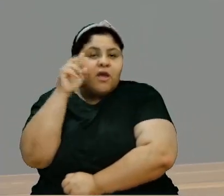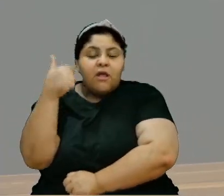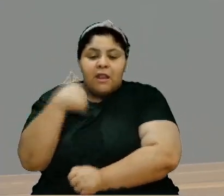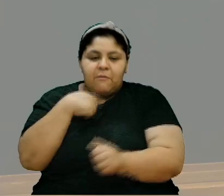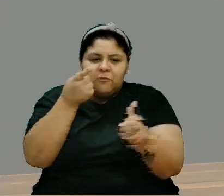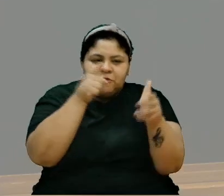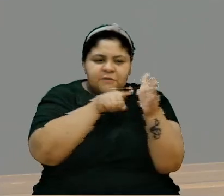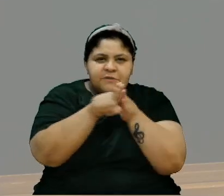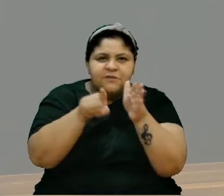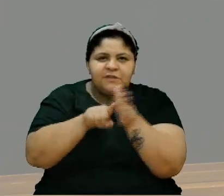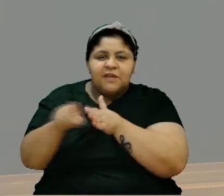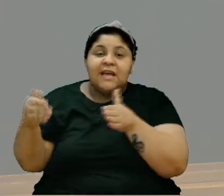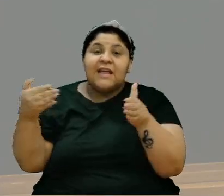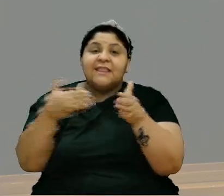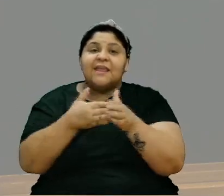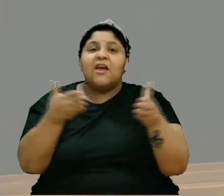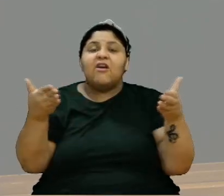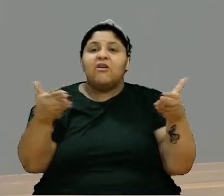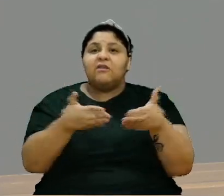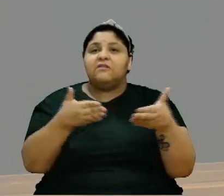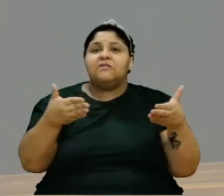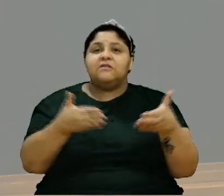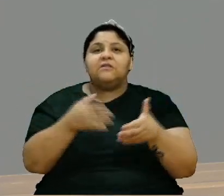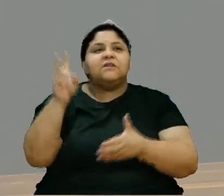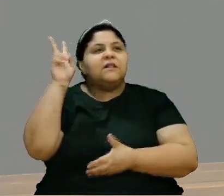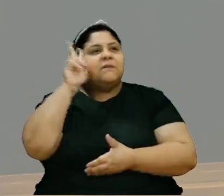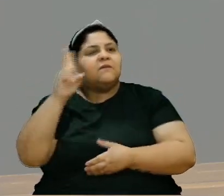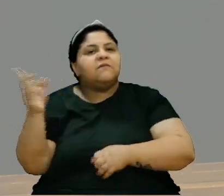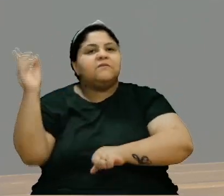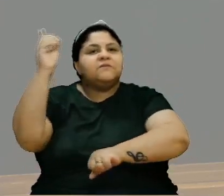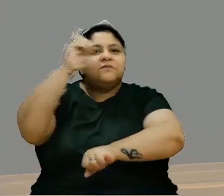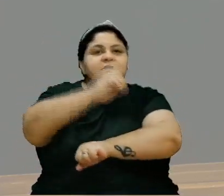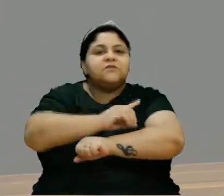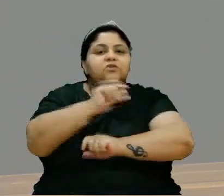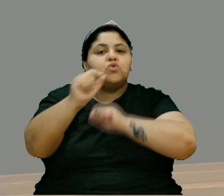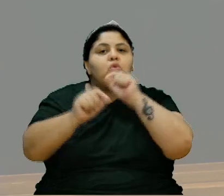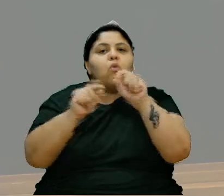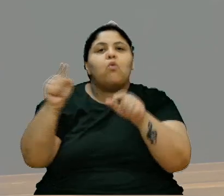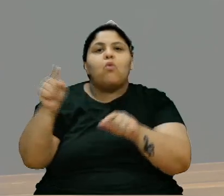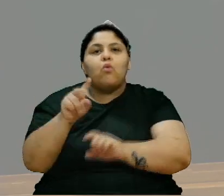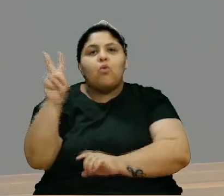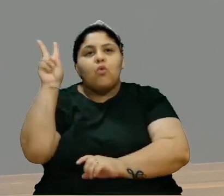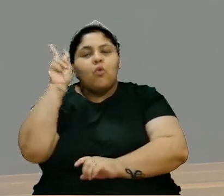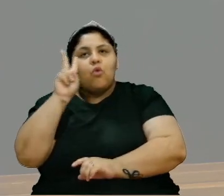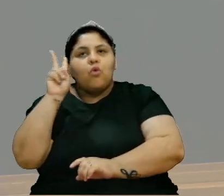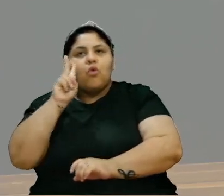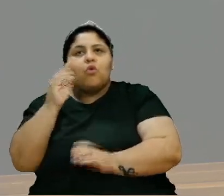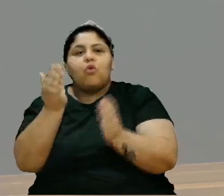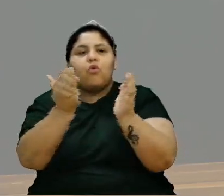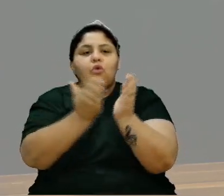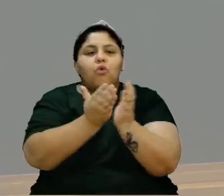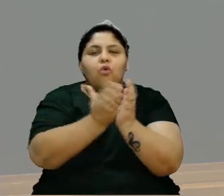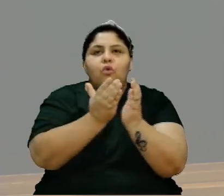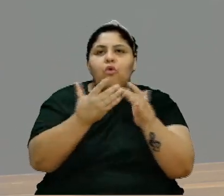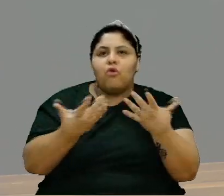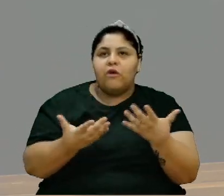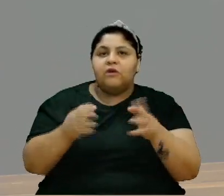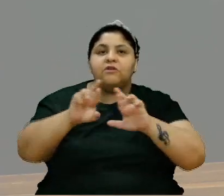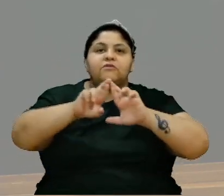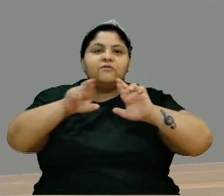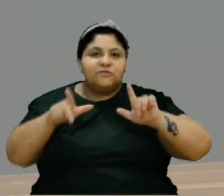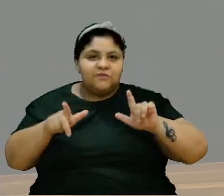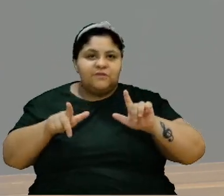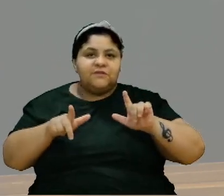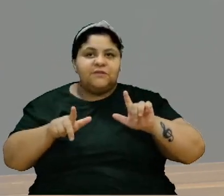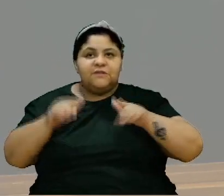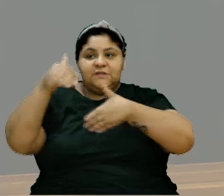pesquisas que até hoje lembro do dia, lembro como foi, lembro dos estudos, aquelas coisas diferenciadas da sala